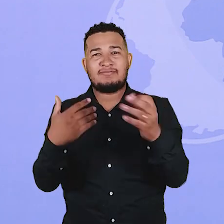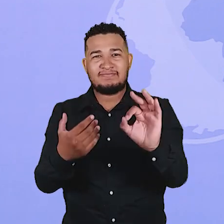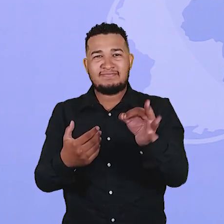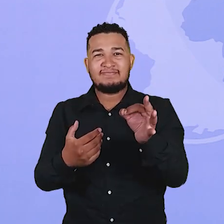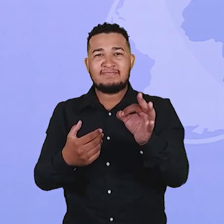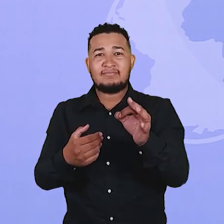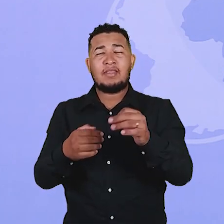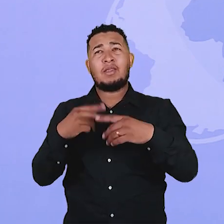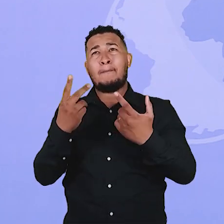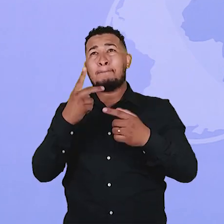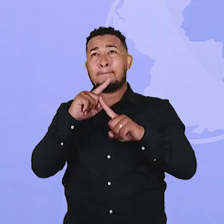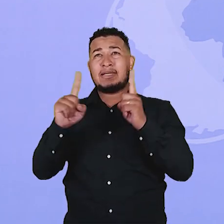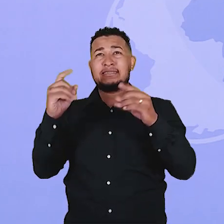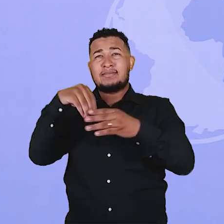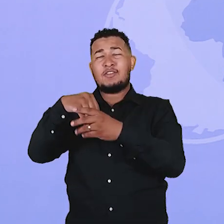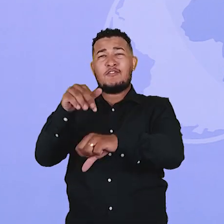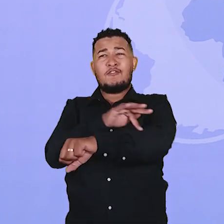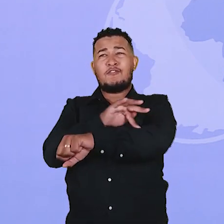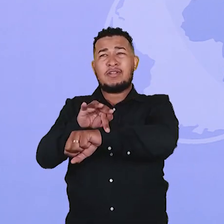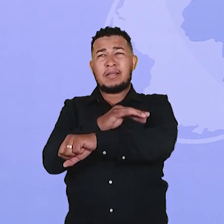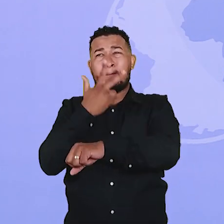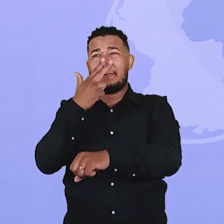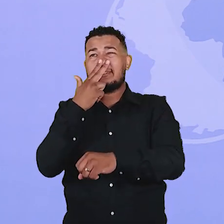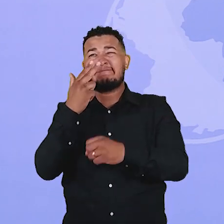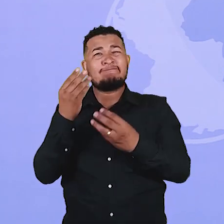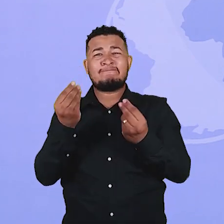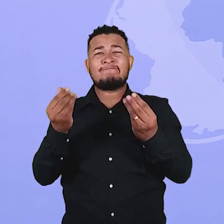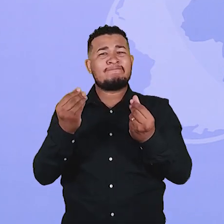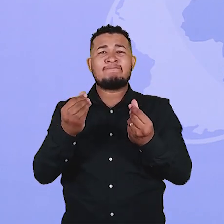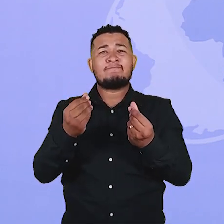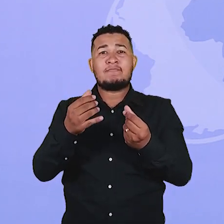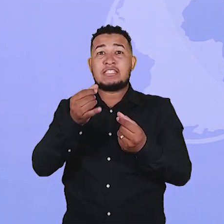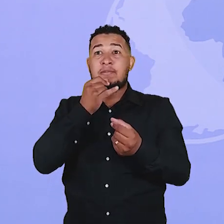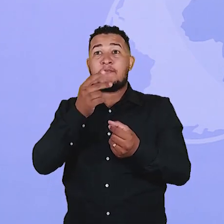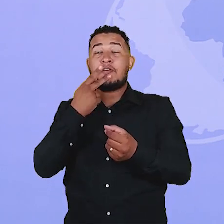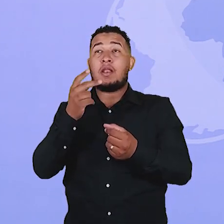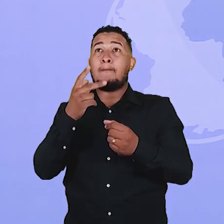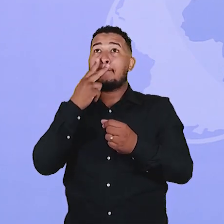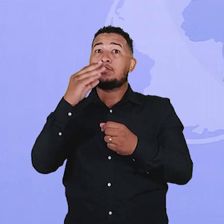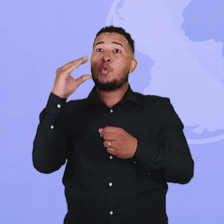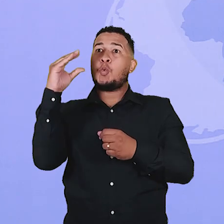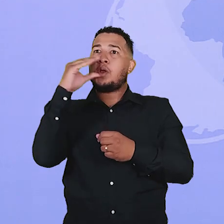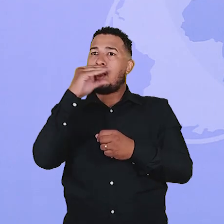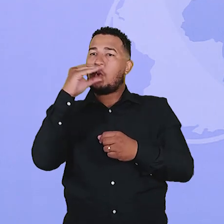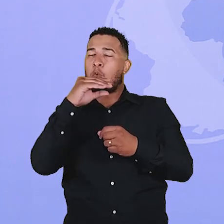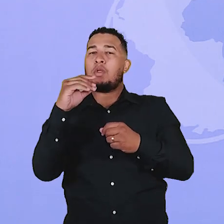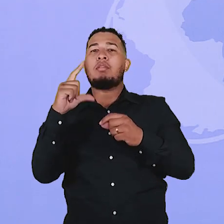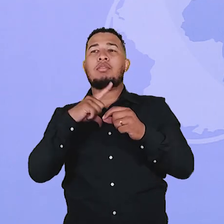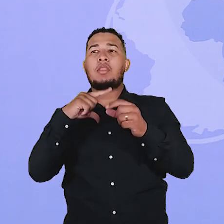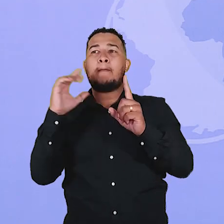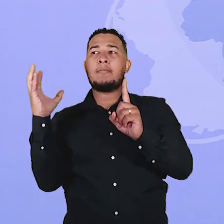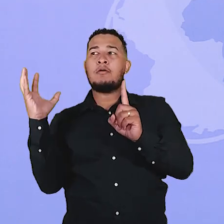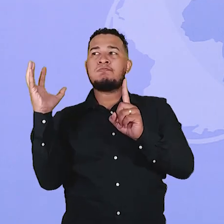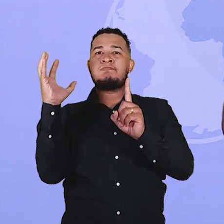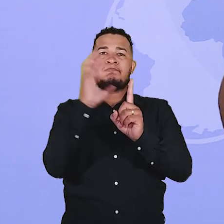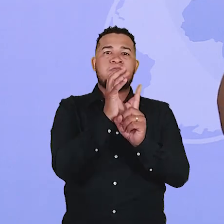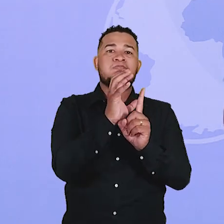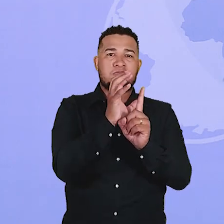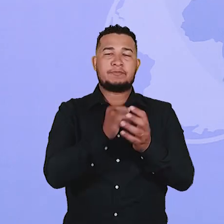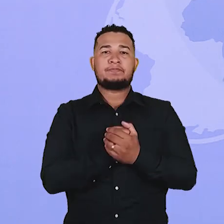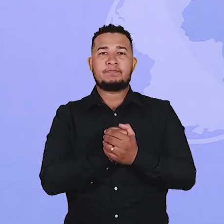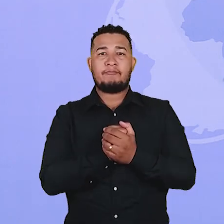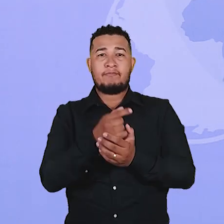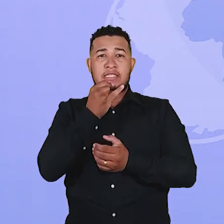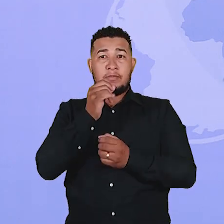pouco equivocado, porque repare que eu sempre falo, o calor fluiu da chama para o líquido. Então,